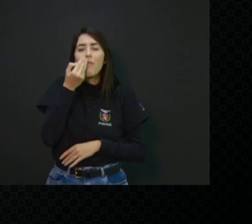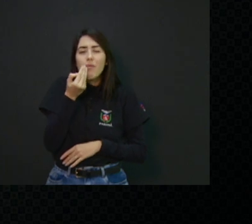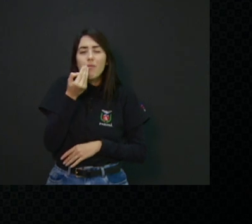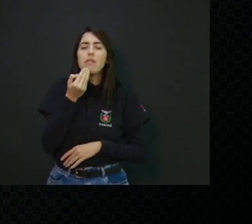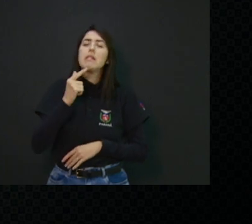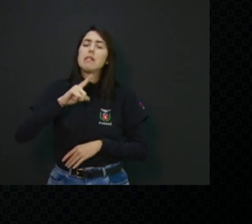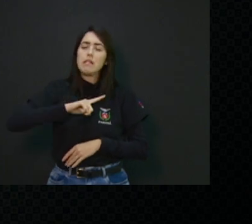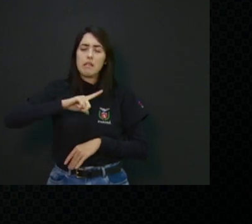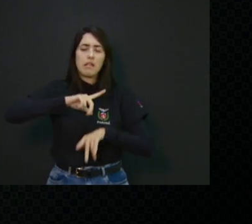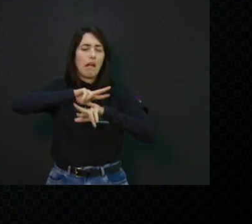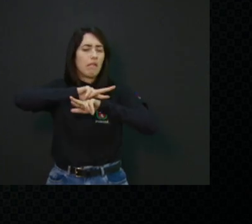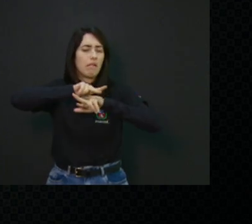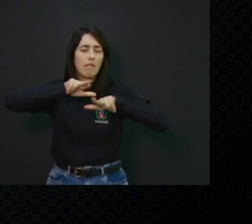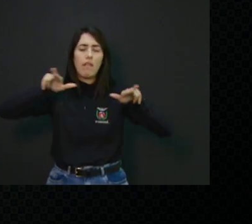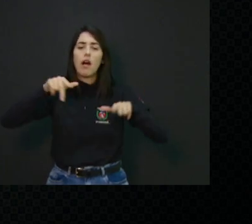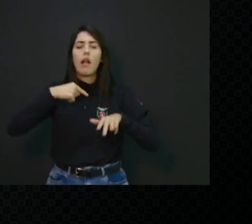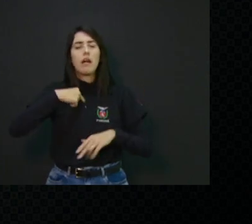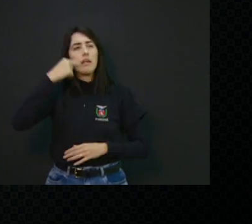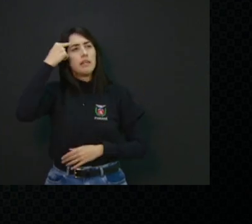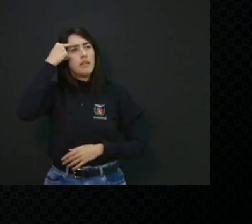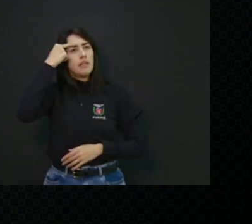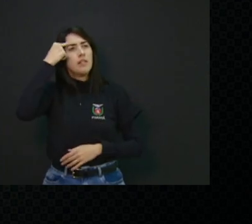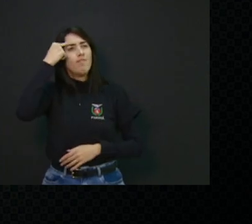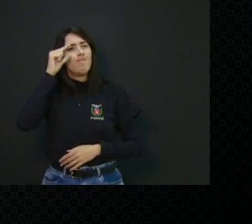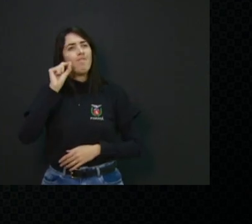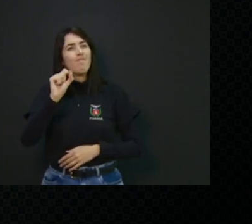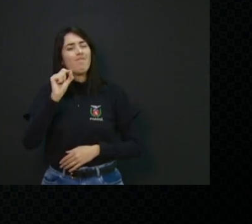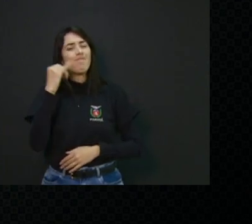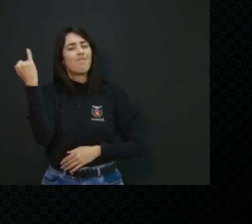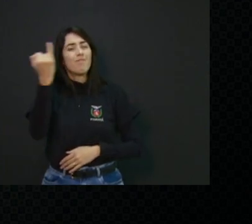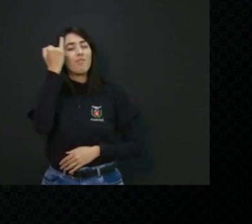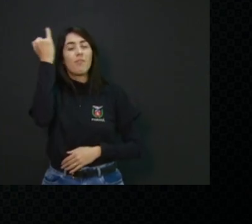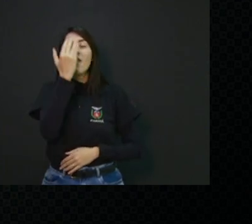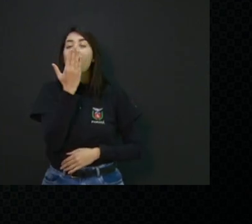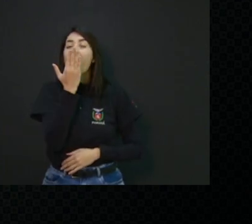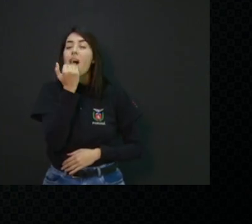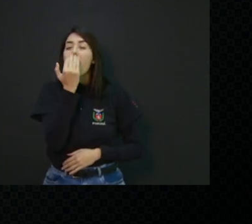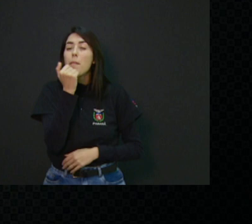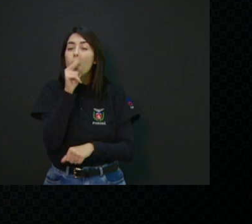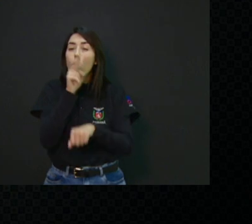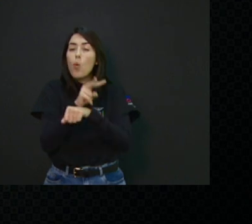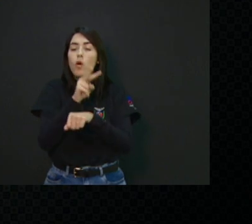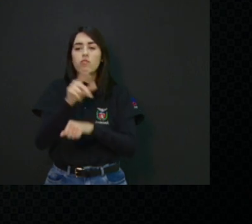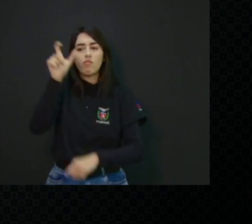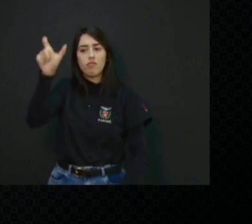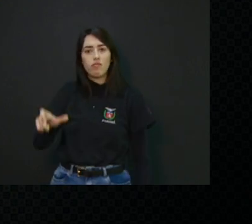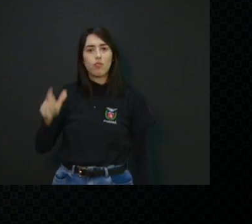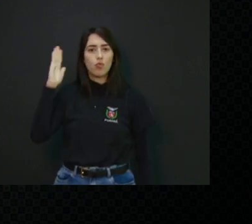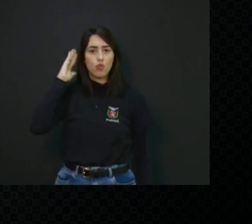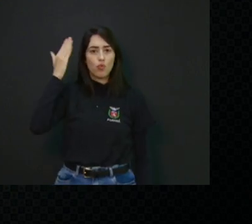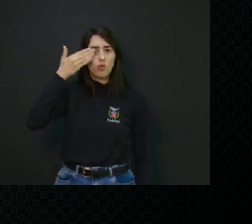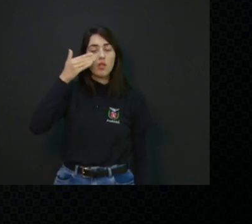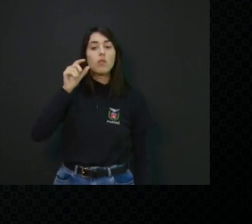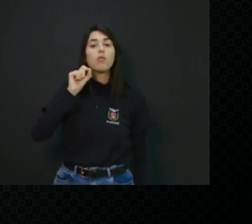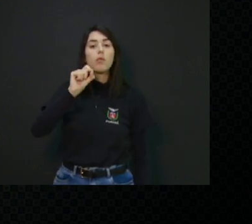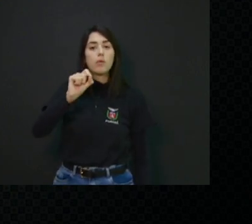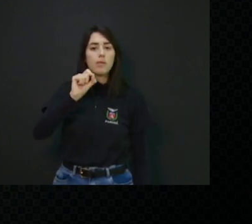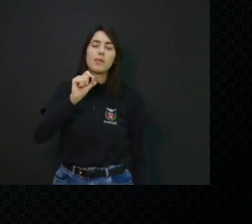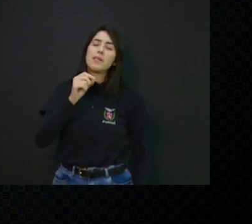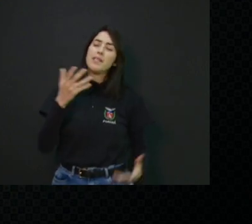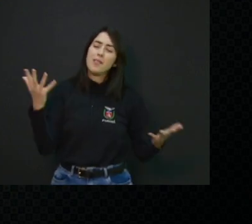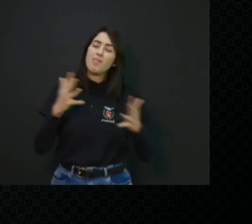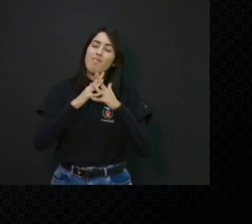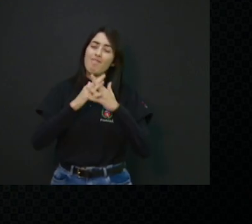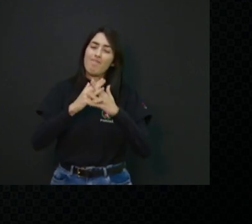essa questão da alimentação, que você sabe, né? A questão da alimentação com o surdo cego, você vai Sim. trabalhar isso também, é muito complicado,